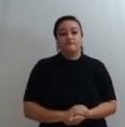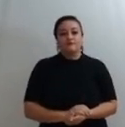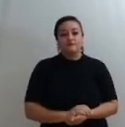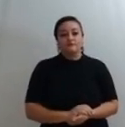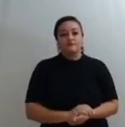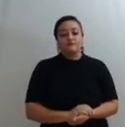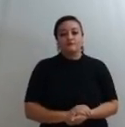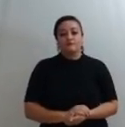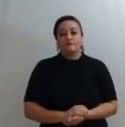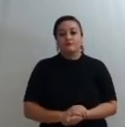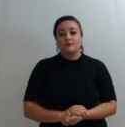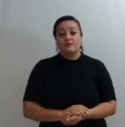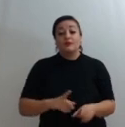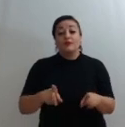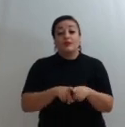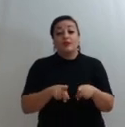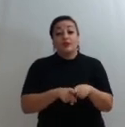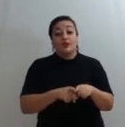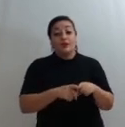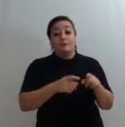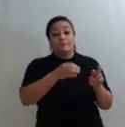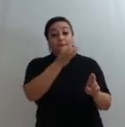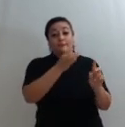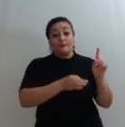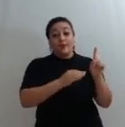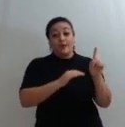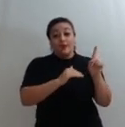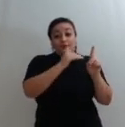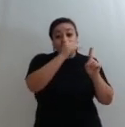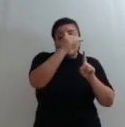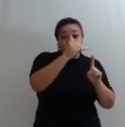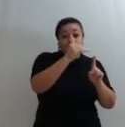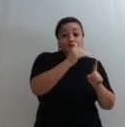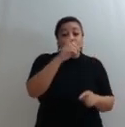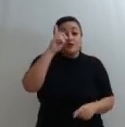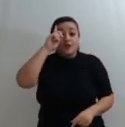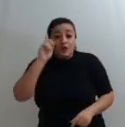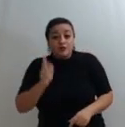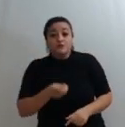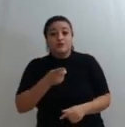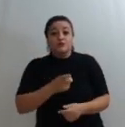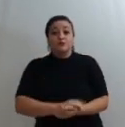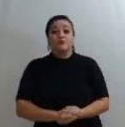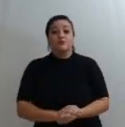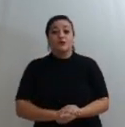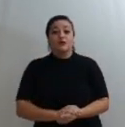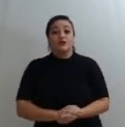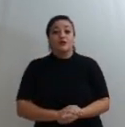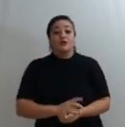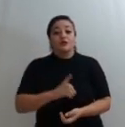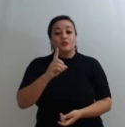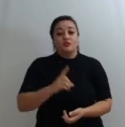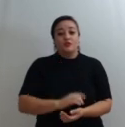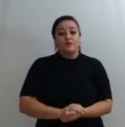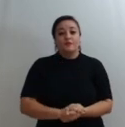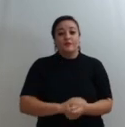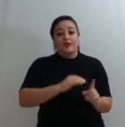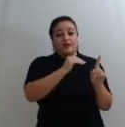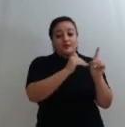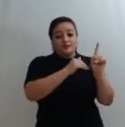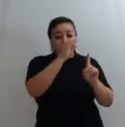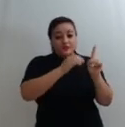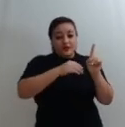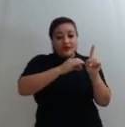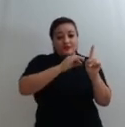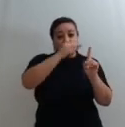desembargadora, que é apontada como autoridade coatora, desembargadora Nilza Bittar, também